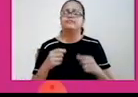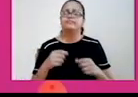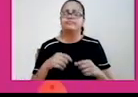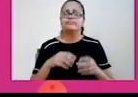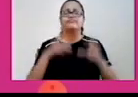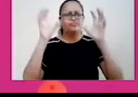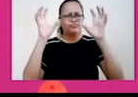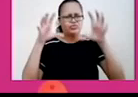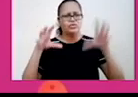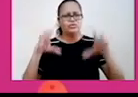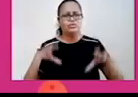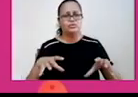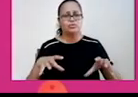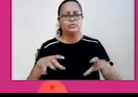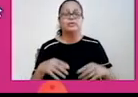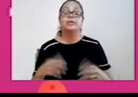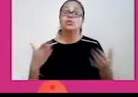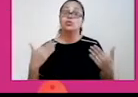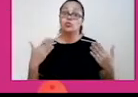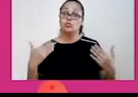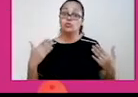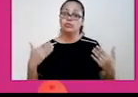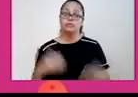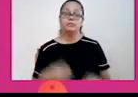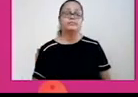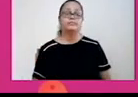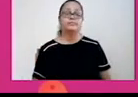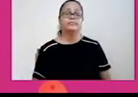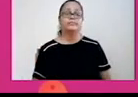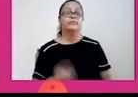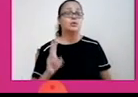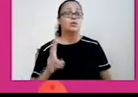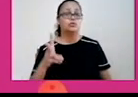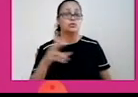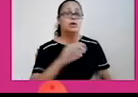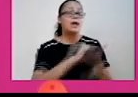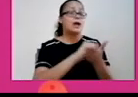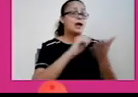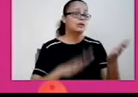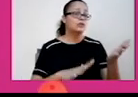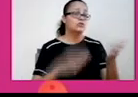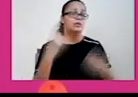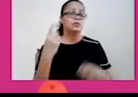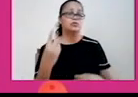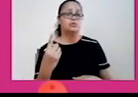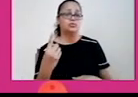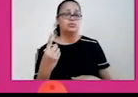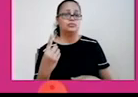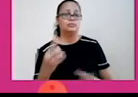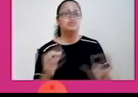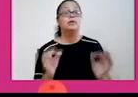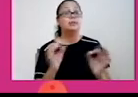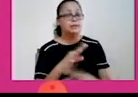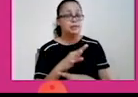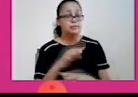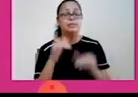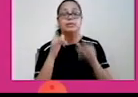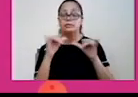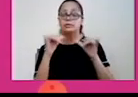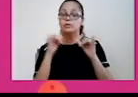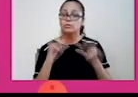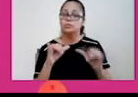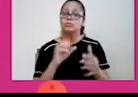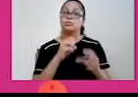chuva no verão, certo? Continuando. Atividade 1. Então aí termina esse assunto dos